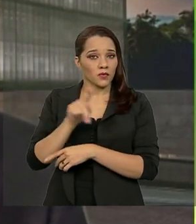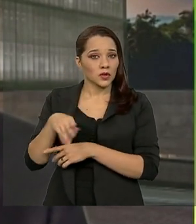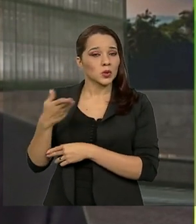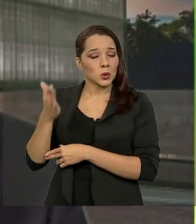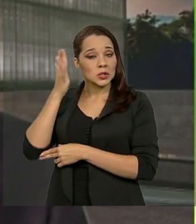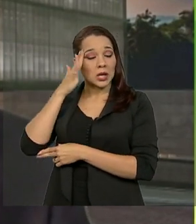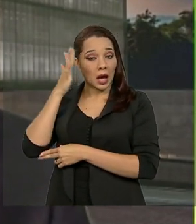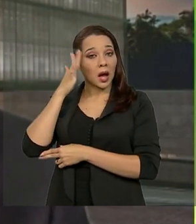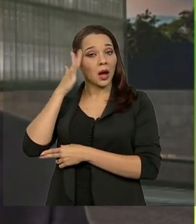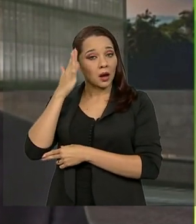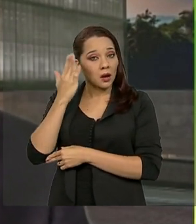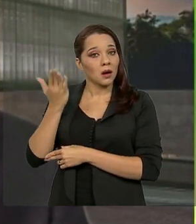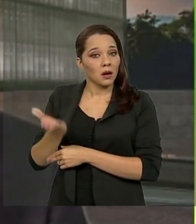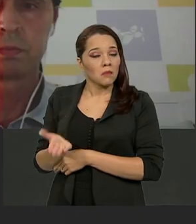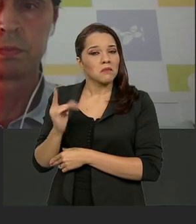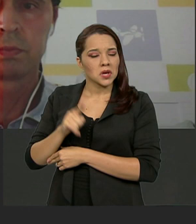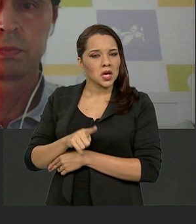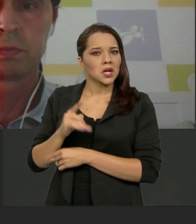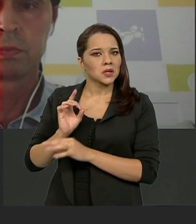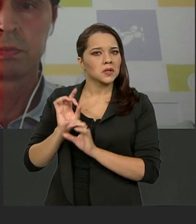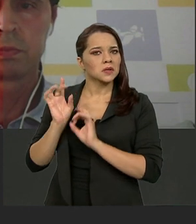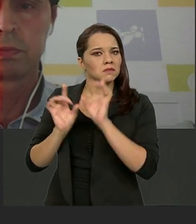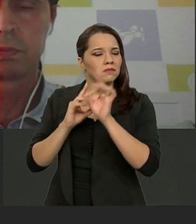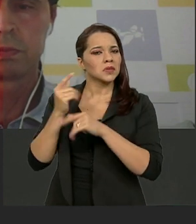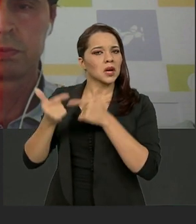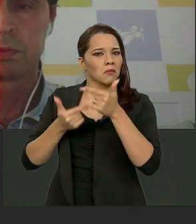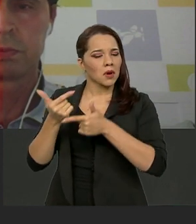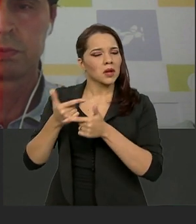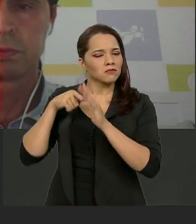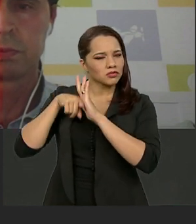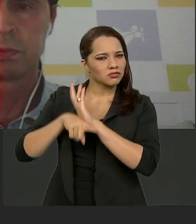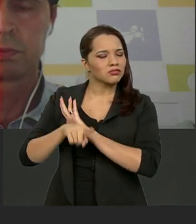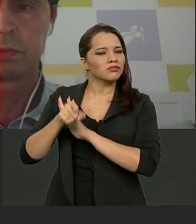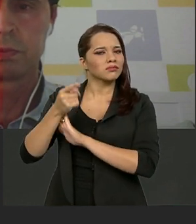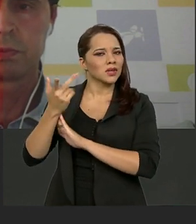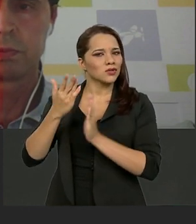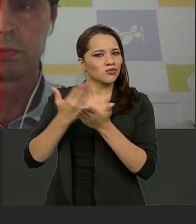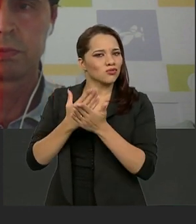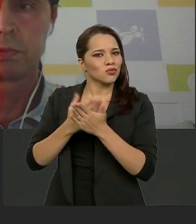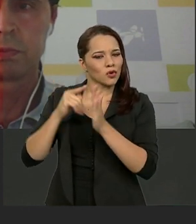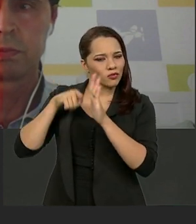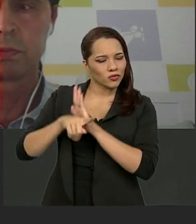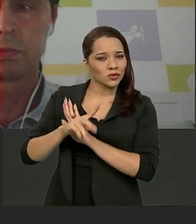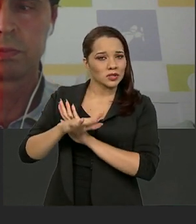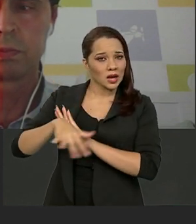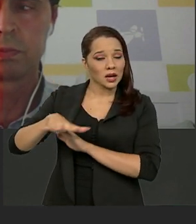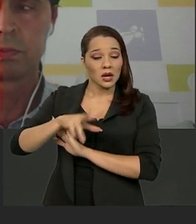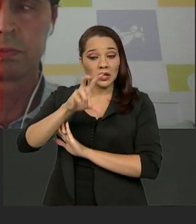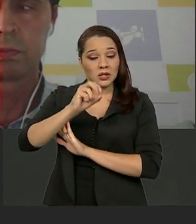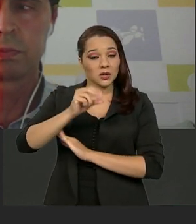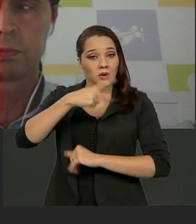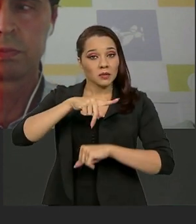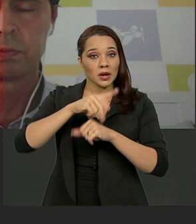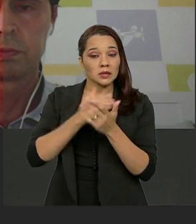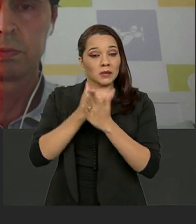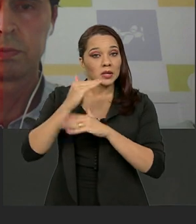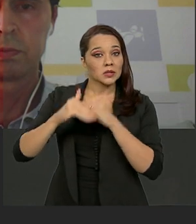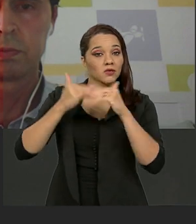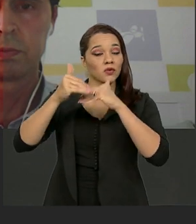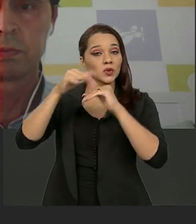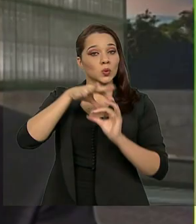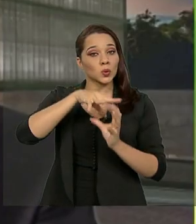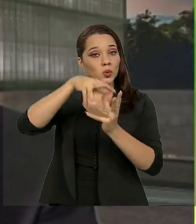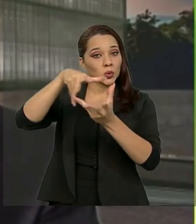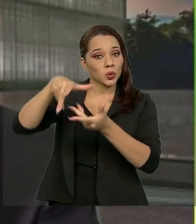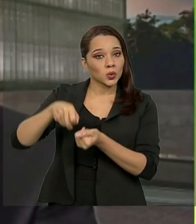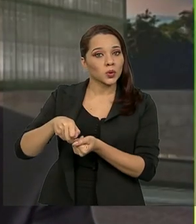sabe muito bem, e é o especialista nesta área, os 50 países mais desenvolvidos do mundo,